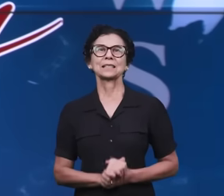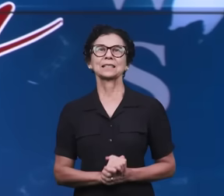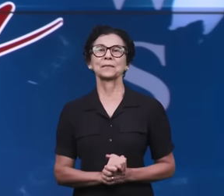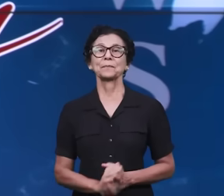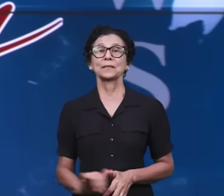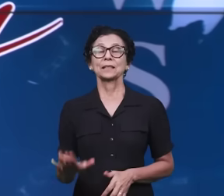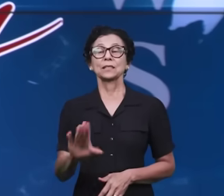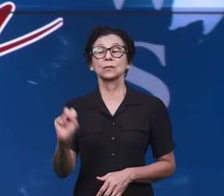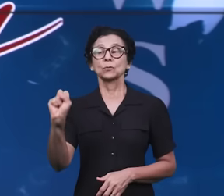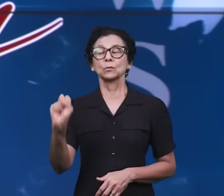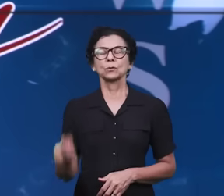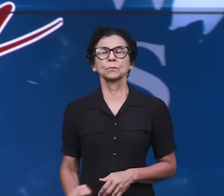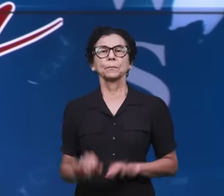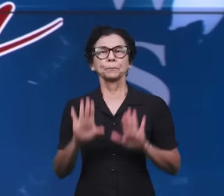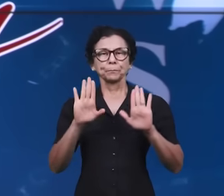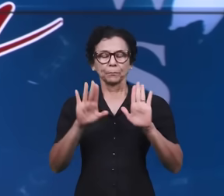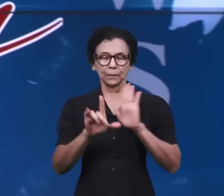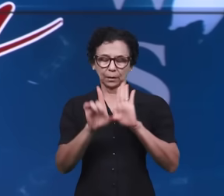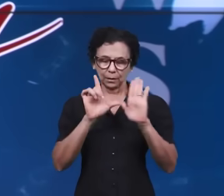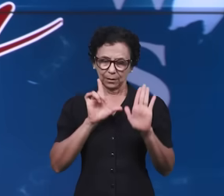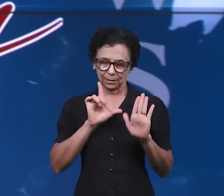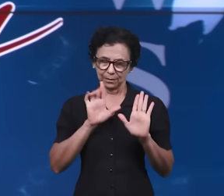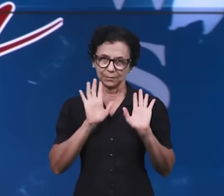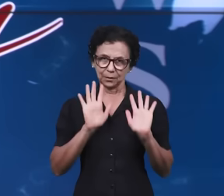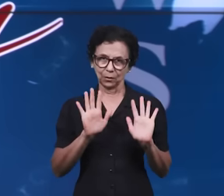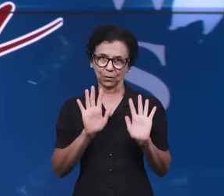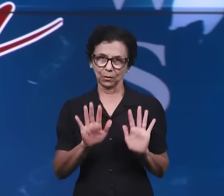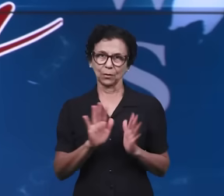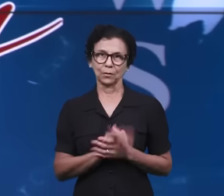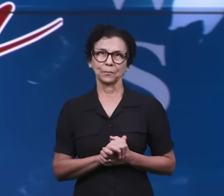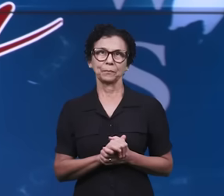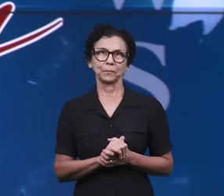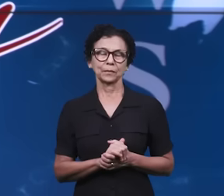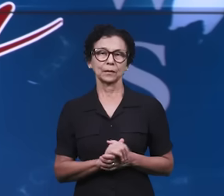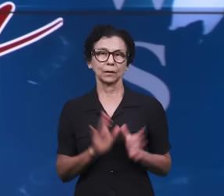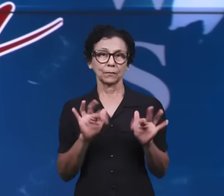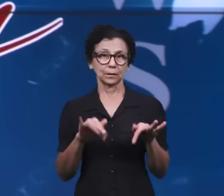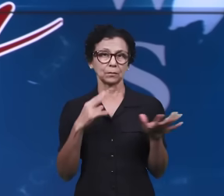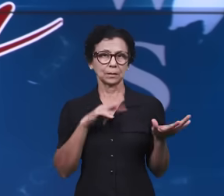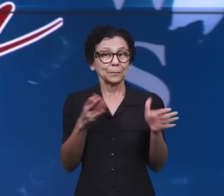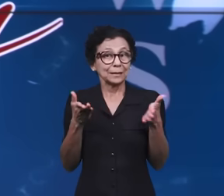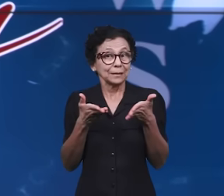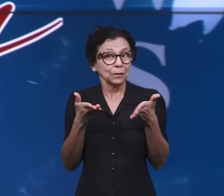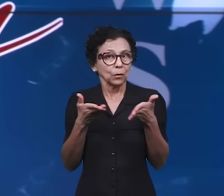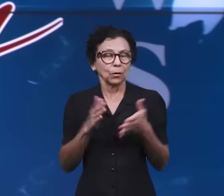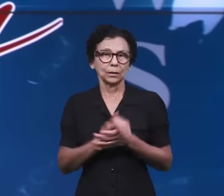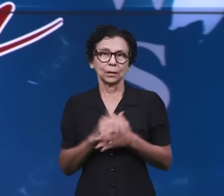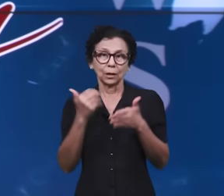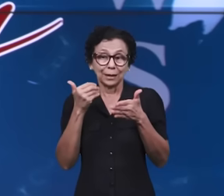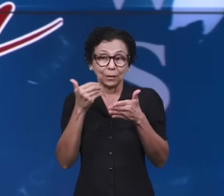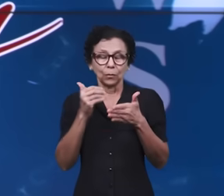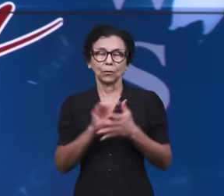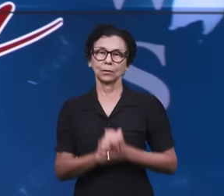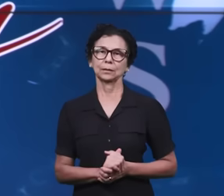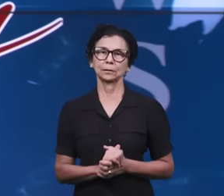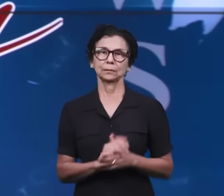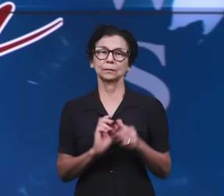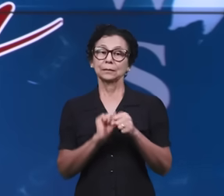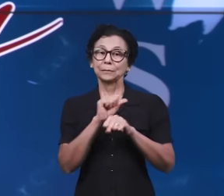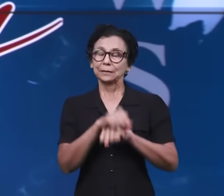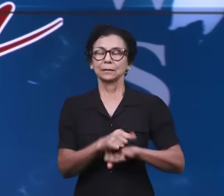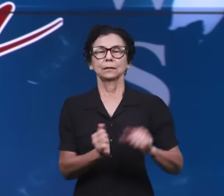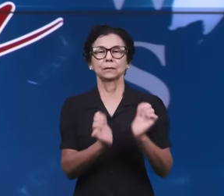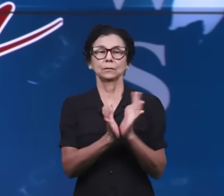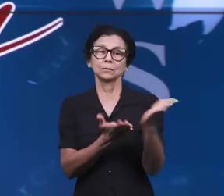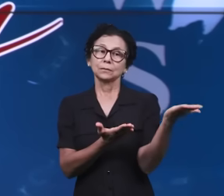a região sul. Mas antes, deixa eu levar para você, deixa eu te dar uma notícia. Esse final de semana agora tem seminário, tá? Fim de semana tem seminário para os